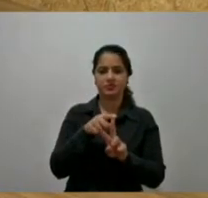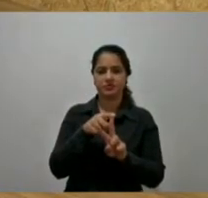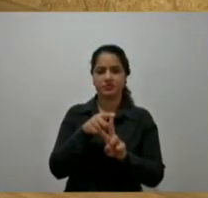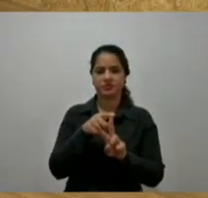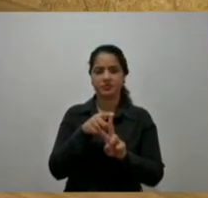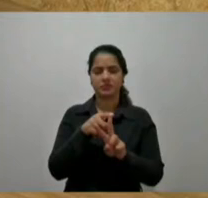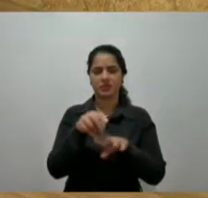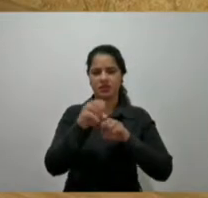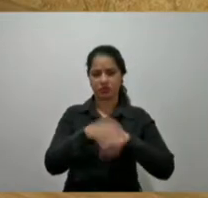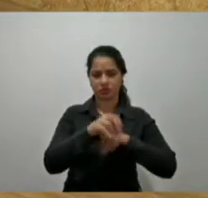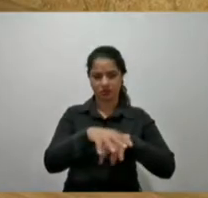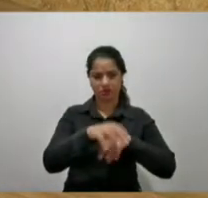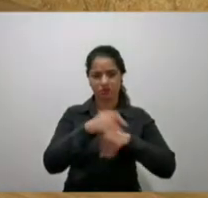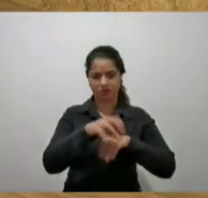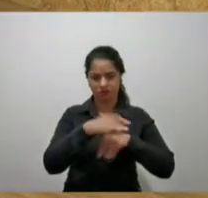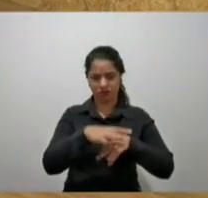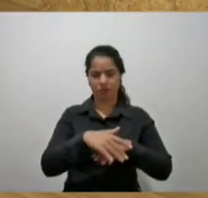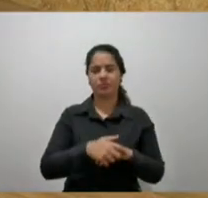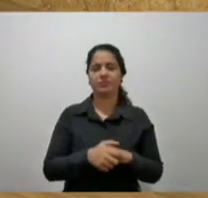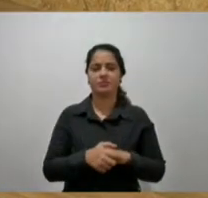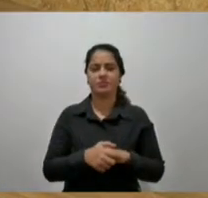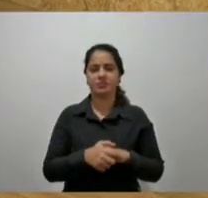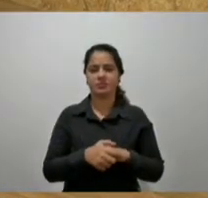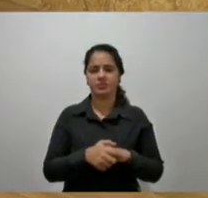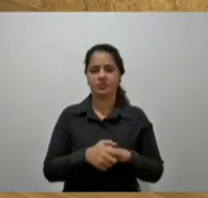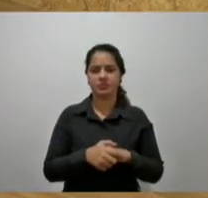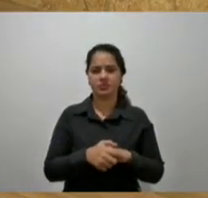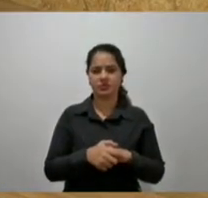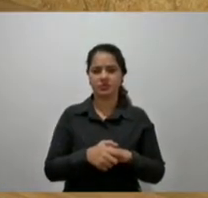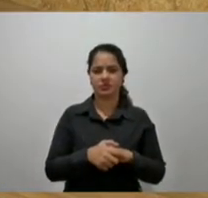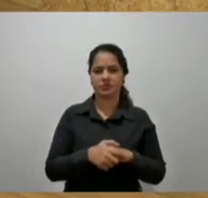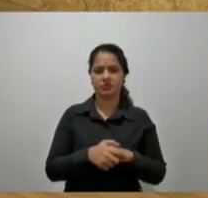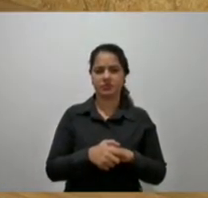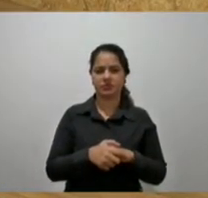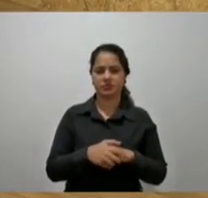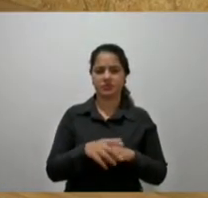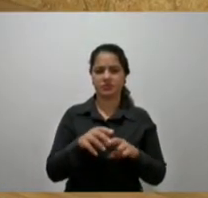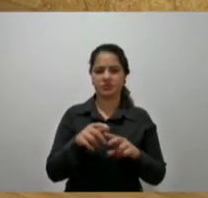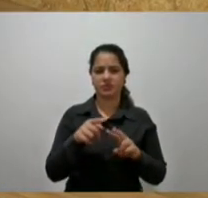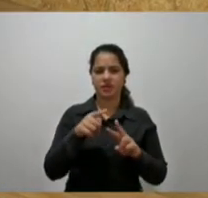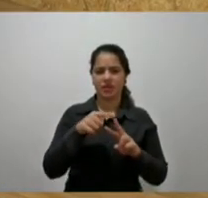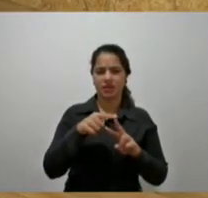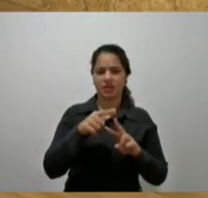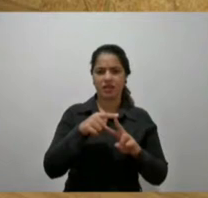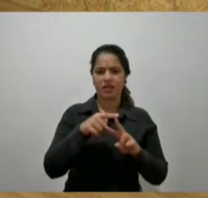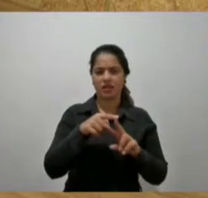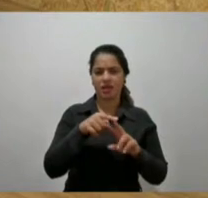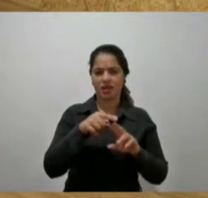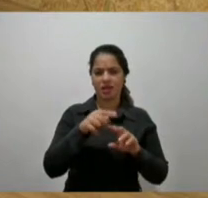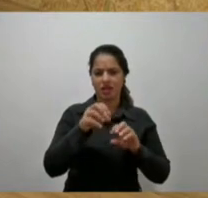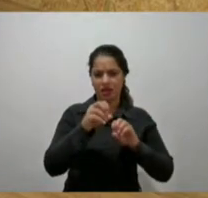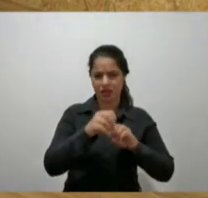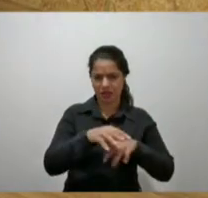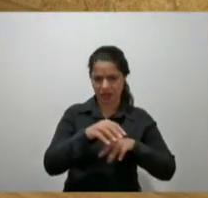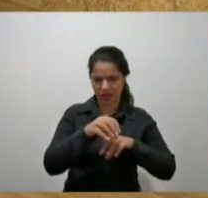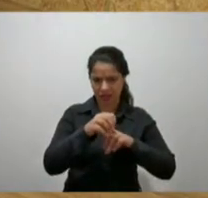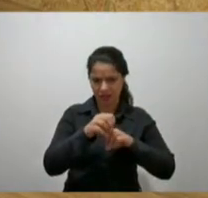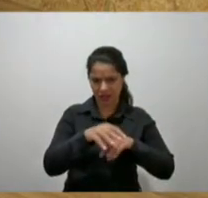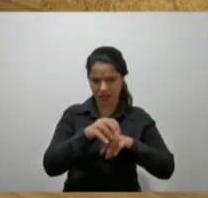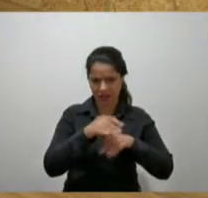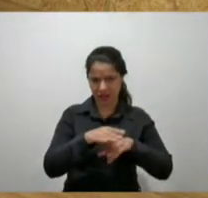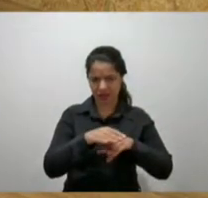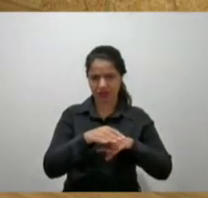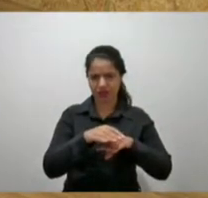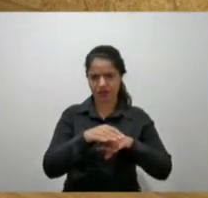né? O movimento de desincentivar empresas for profit em educação,